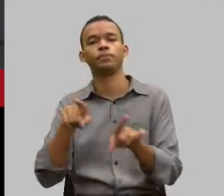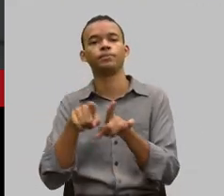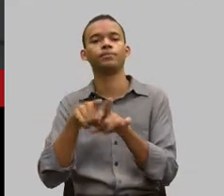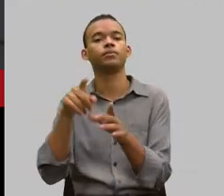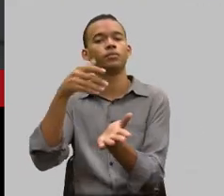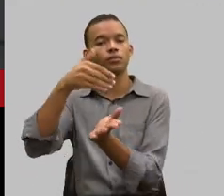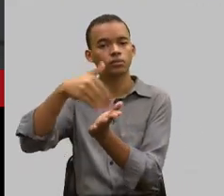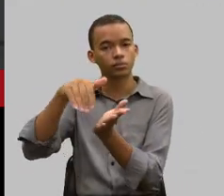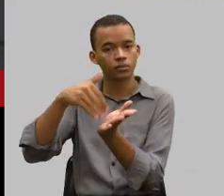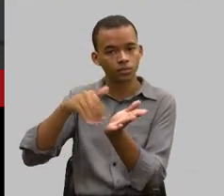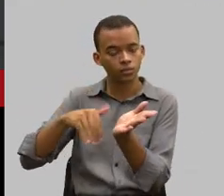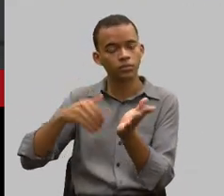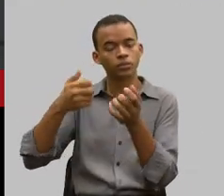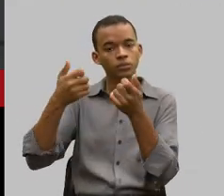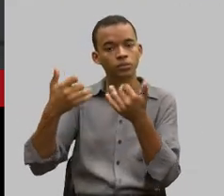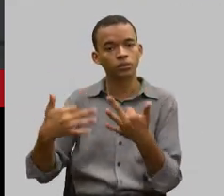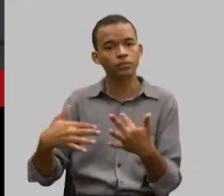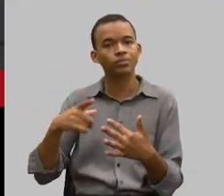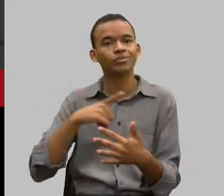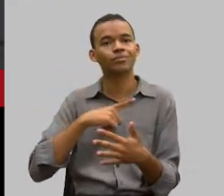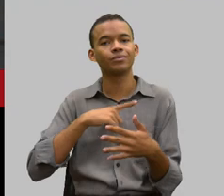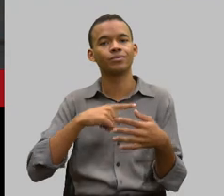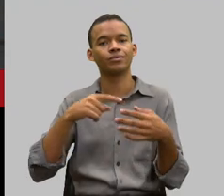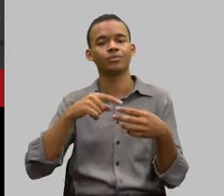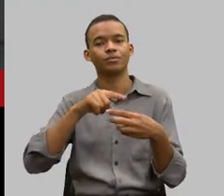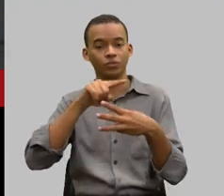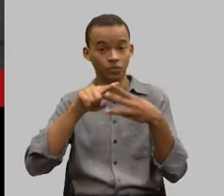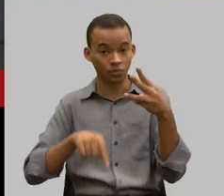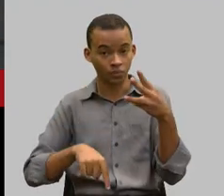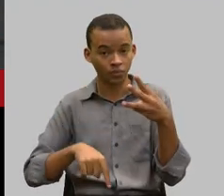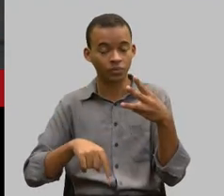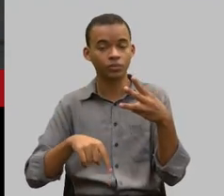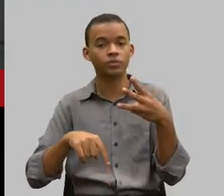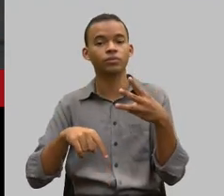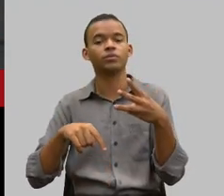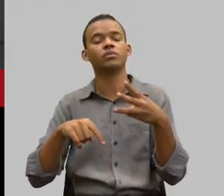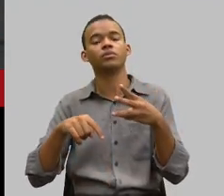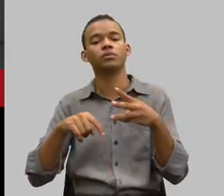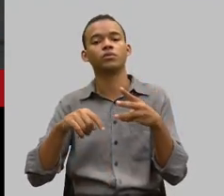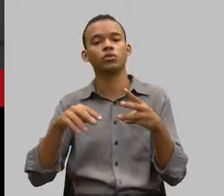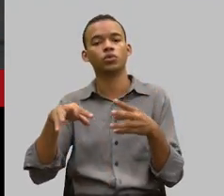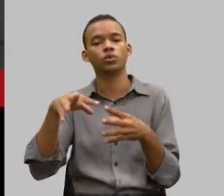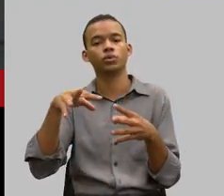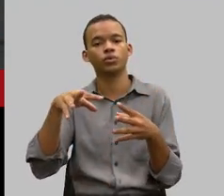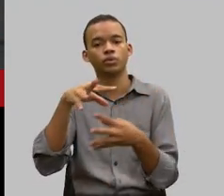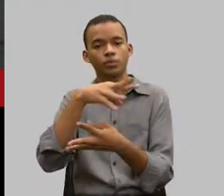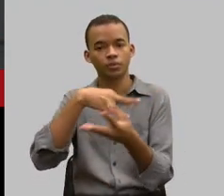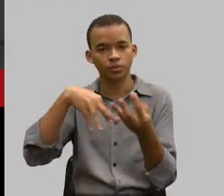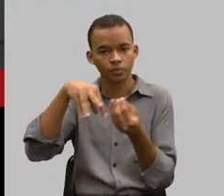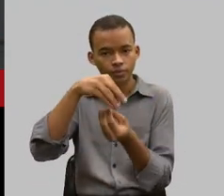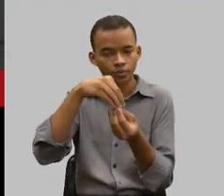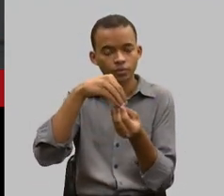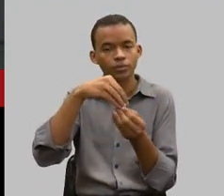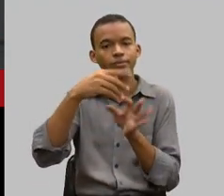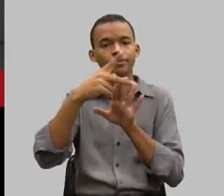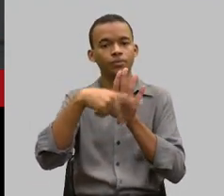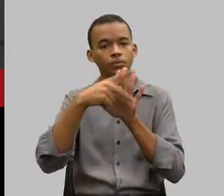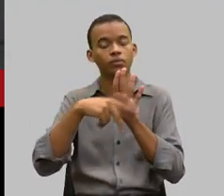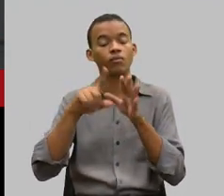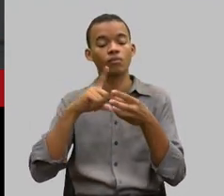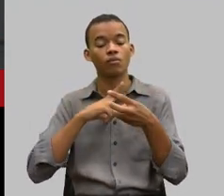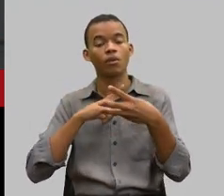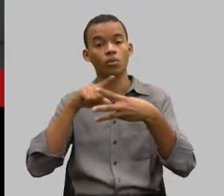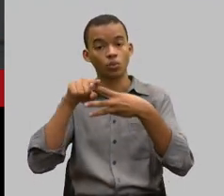tá eh ele vai pros Três canais de multiprogramação que Foi decretado pelo Ministério das comunicações agora então três canais de